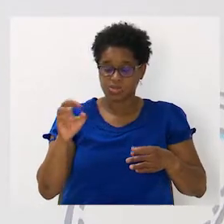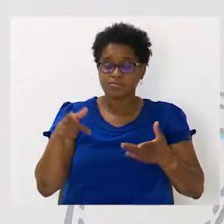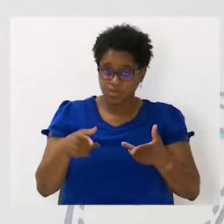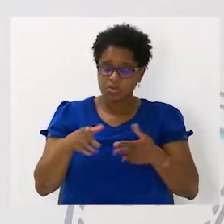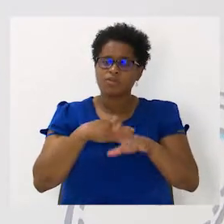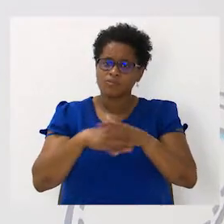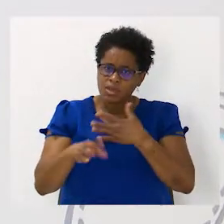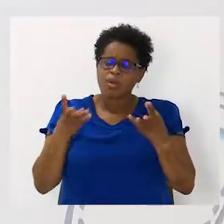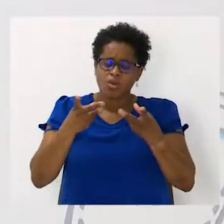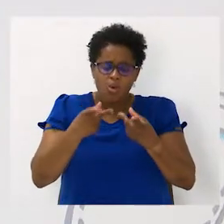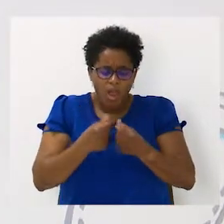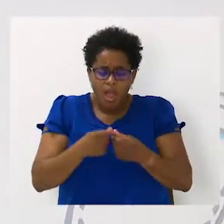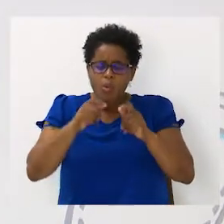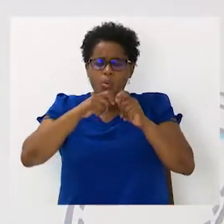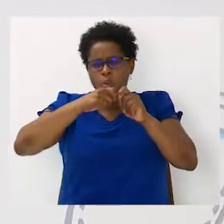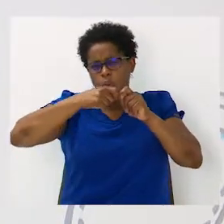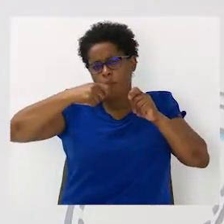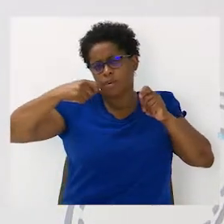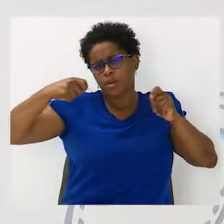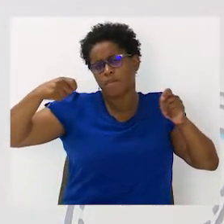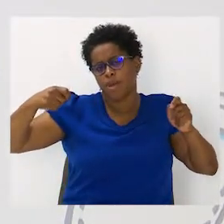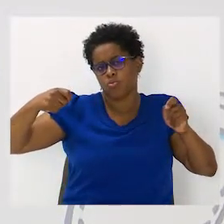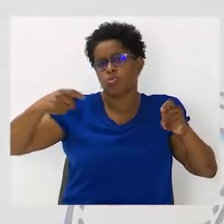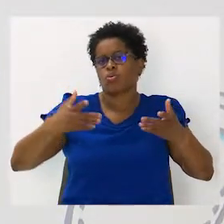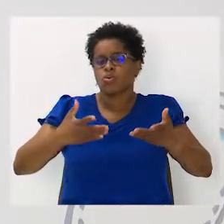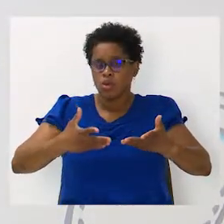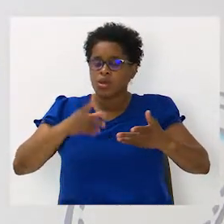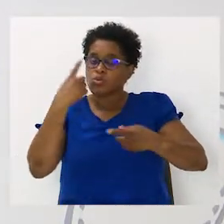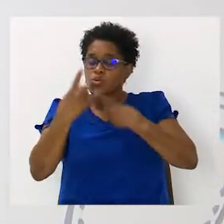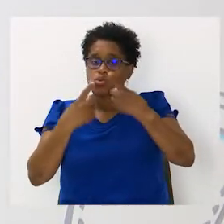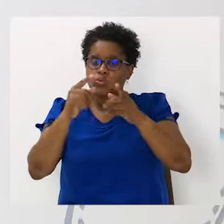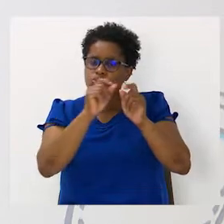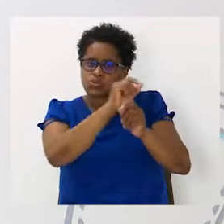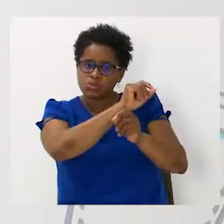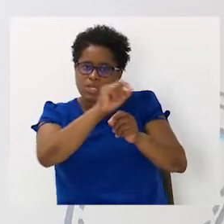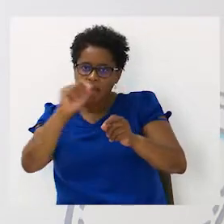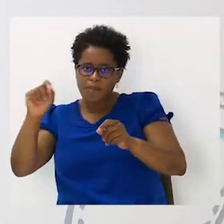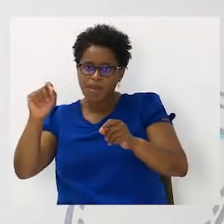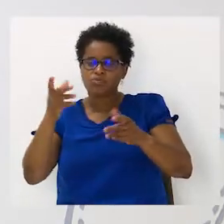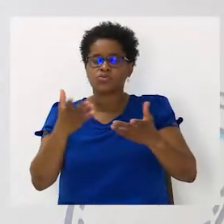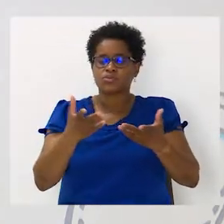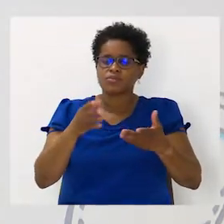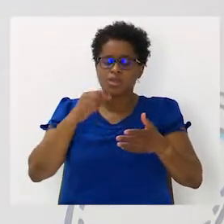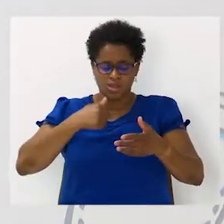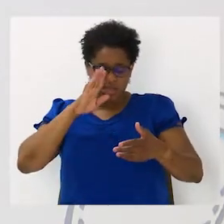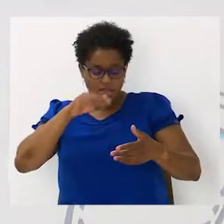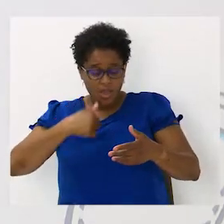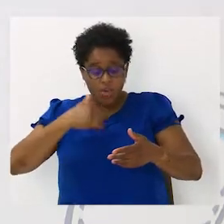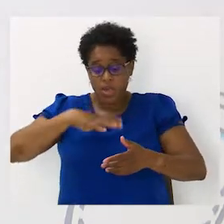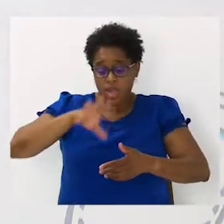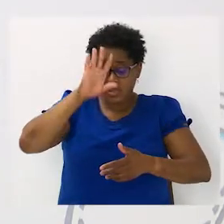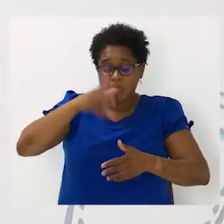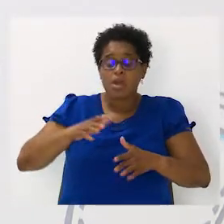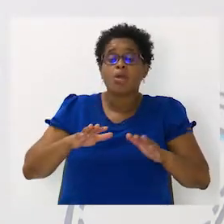chegou para calcular o comprimento de um dos segmentos. Se eu quiser saber quanto é que